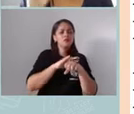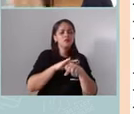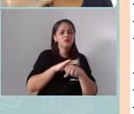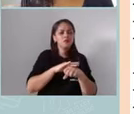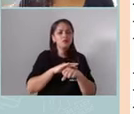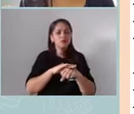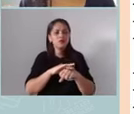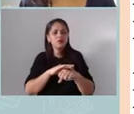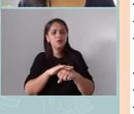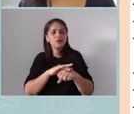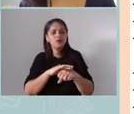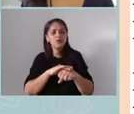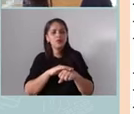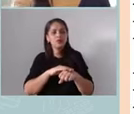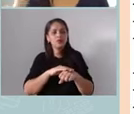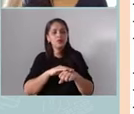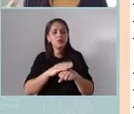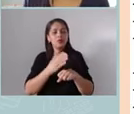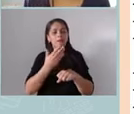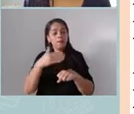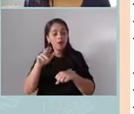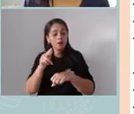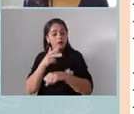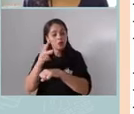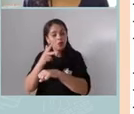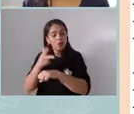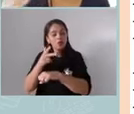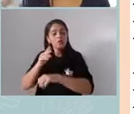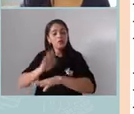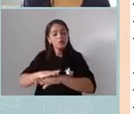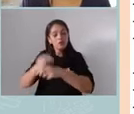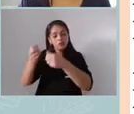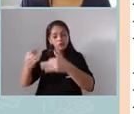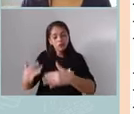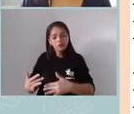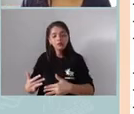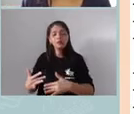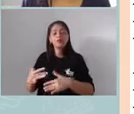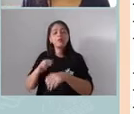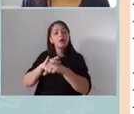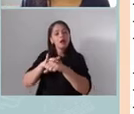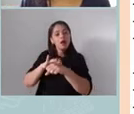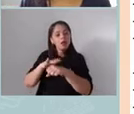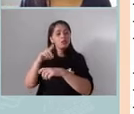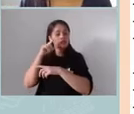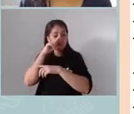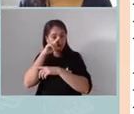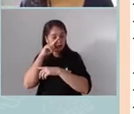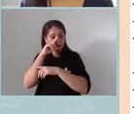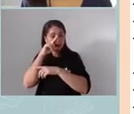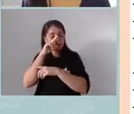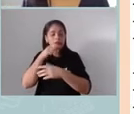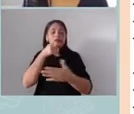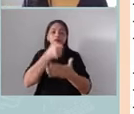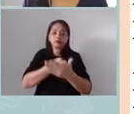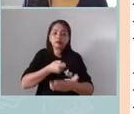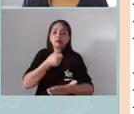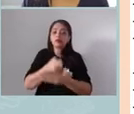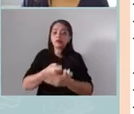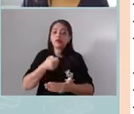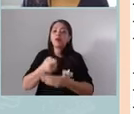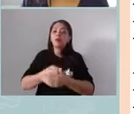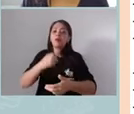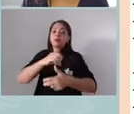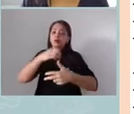esse vídeo justamente porque eu quero chegar nessa parte que é das doenças infecciosas, né? Que aí é um tema que é bastante cobrado aí no Enem, então é importante a gente